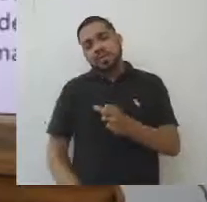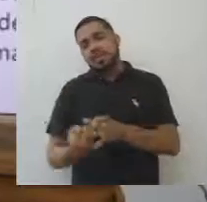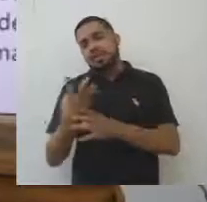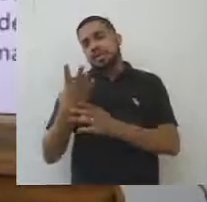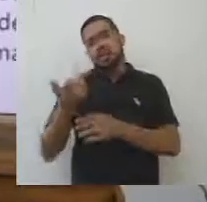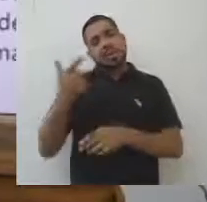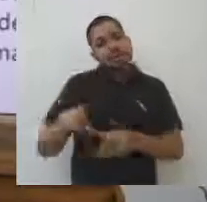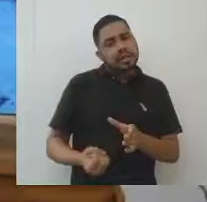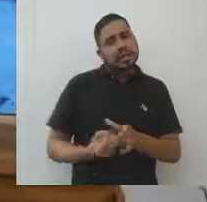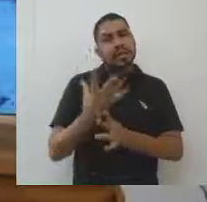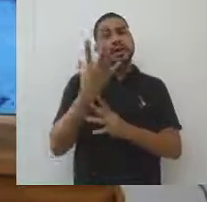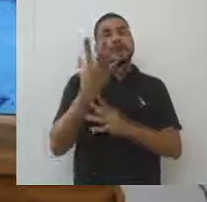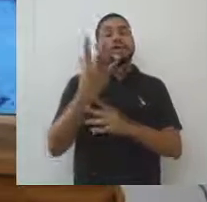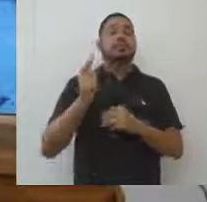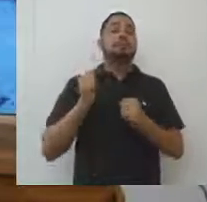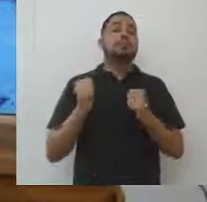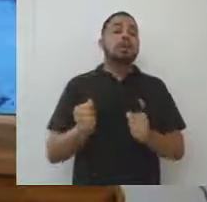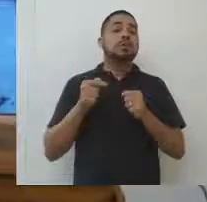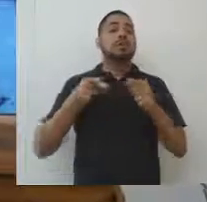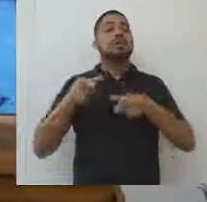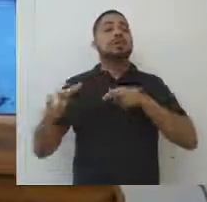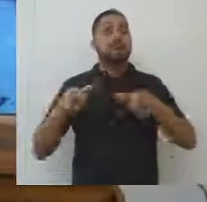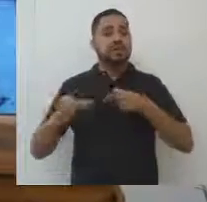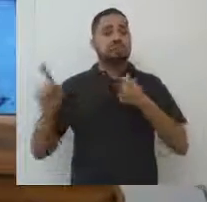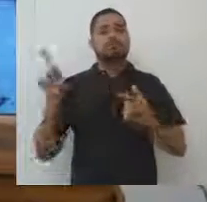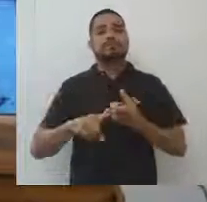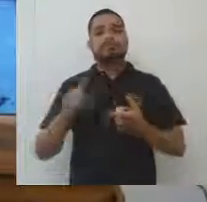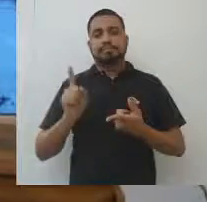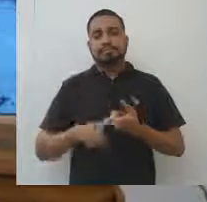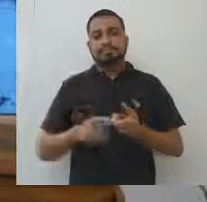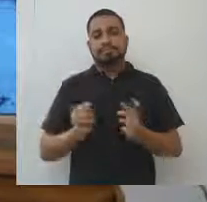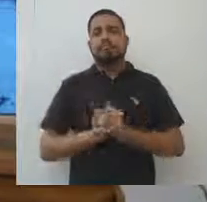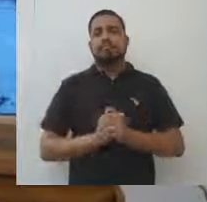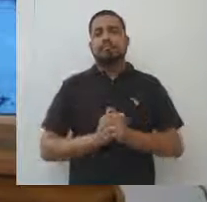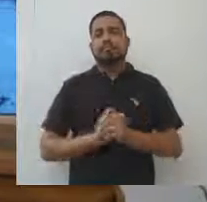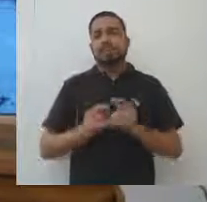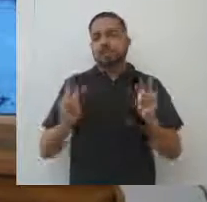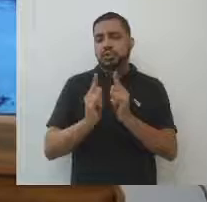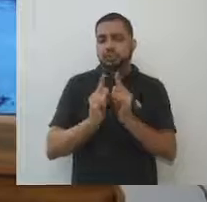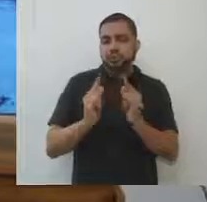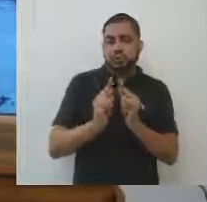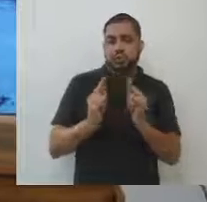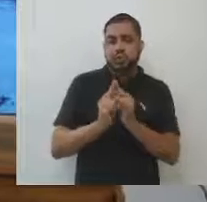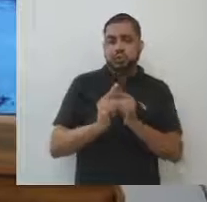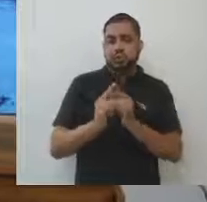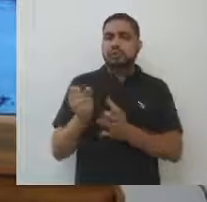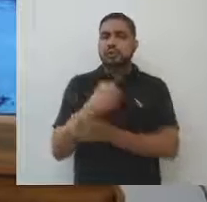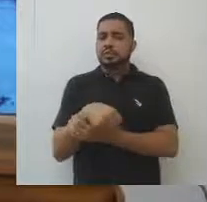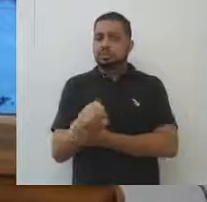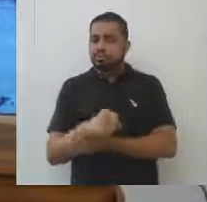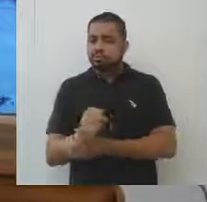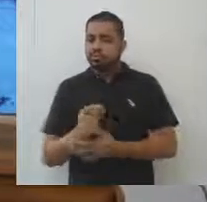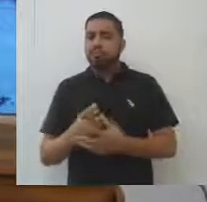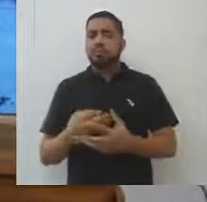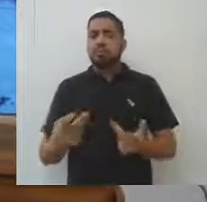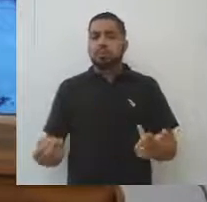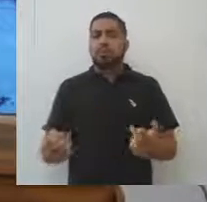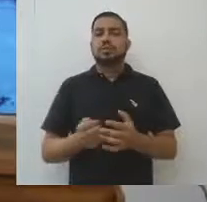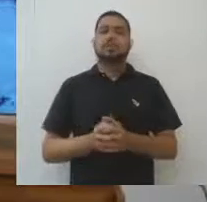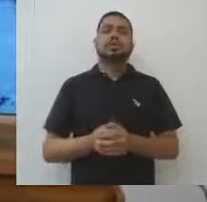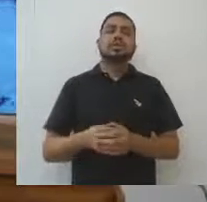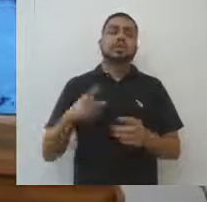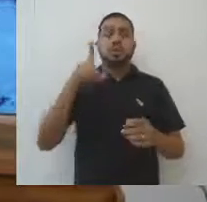recriar, você pode trabalhar também em instituições de recuperação, e aí